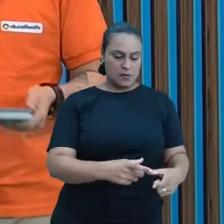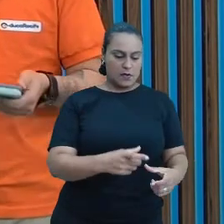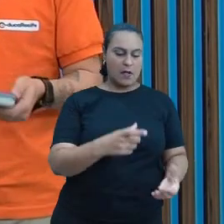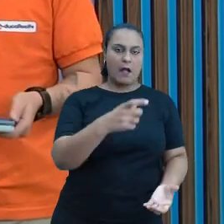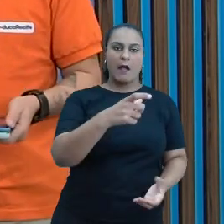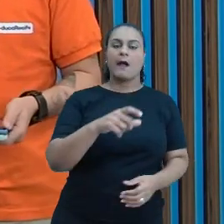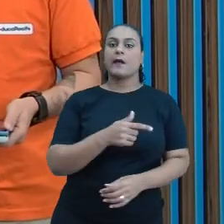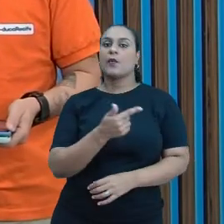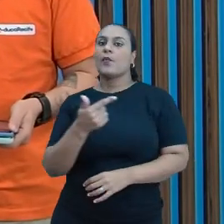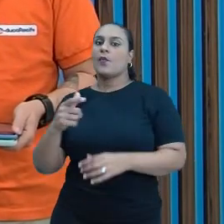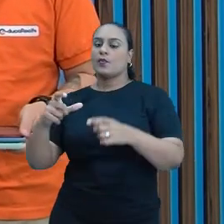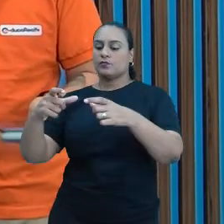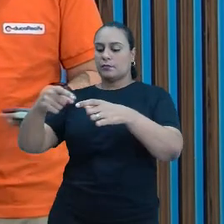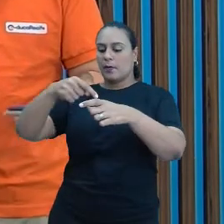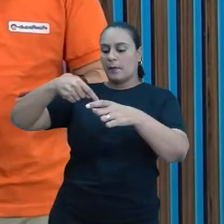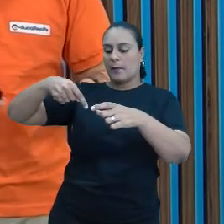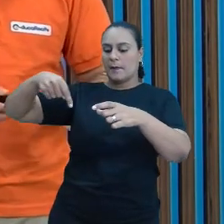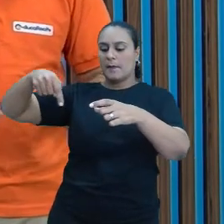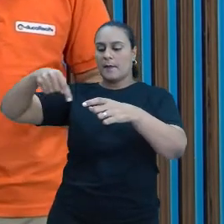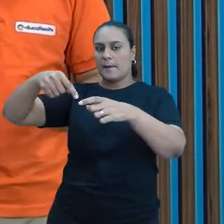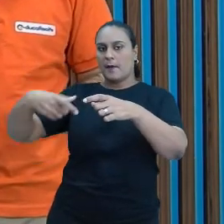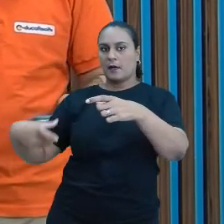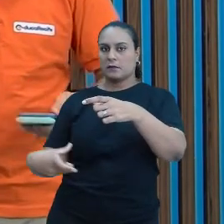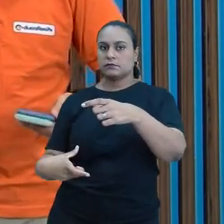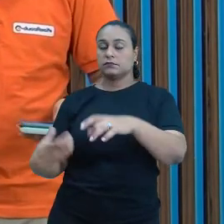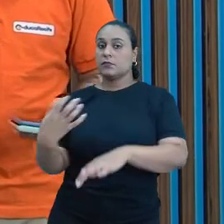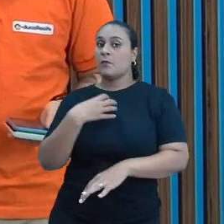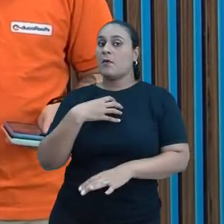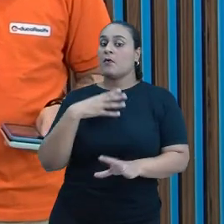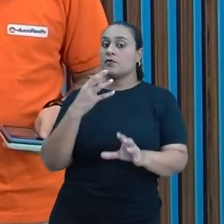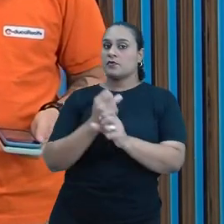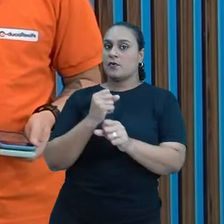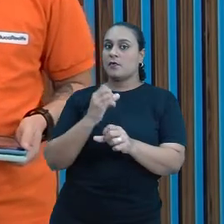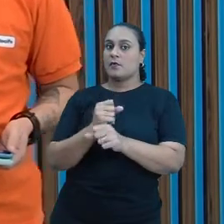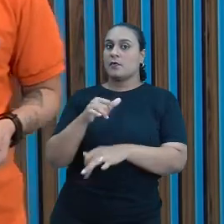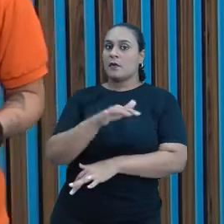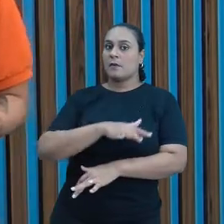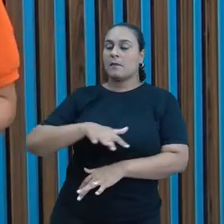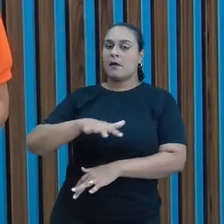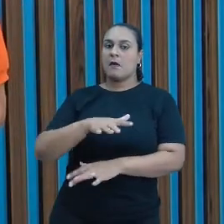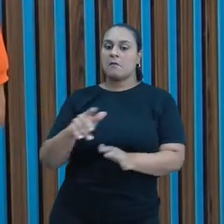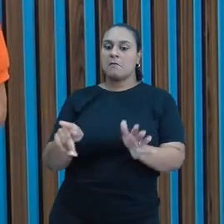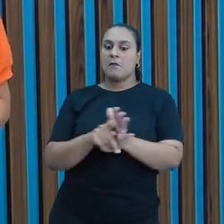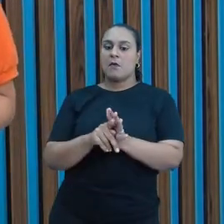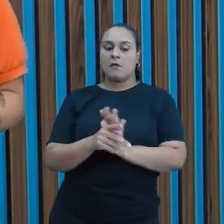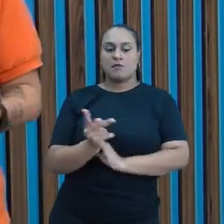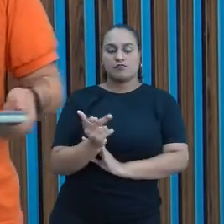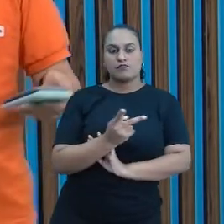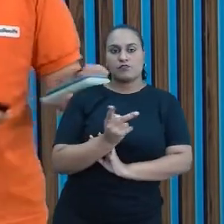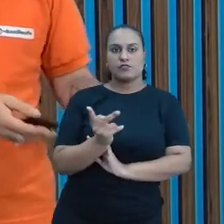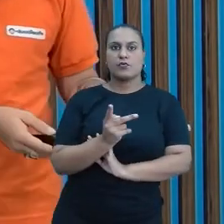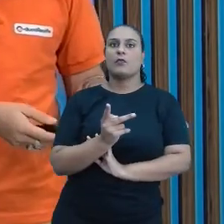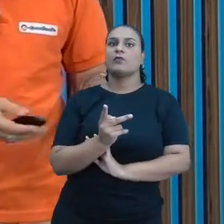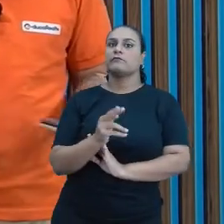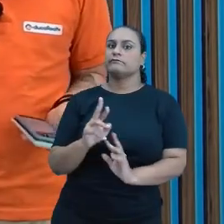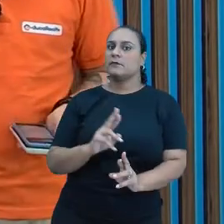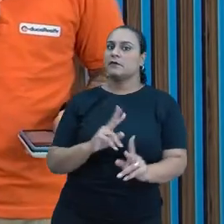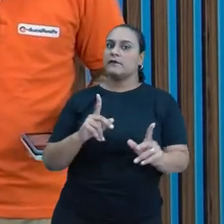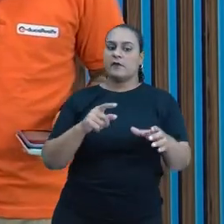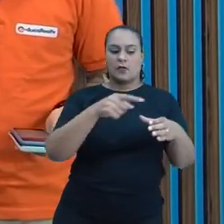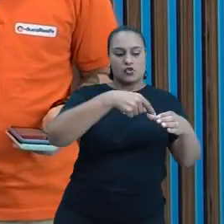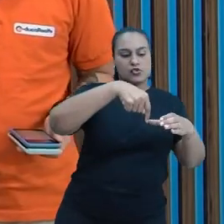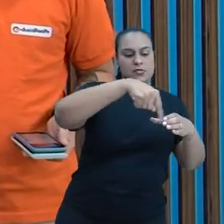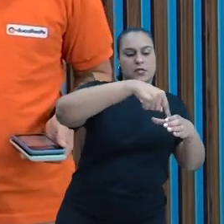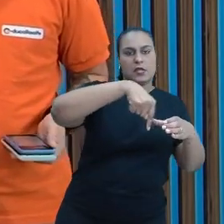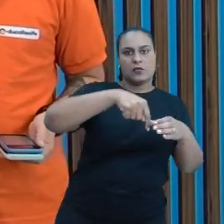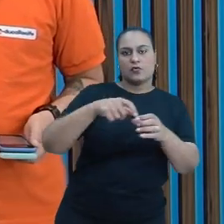falou, é um polígono, tá certo? Então, o modo da gente calcular o espaço ocupado de um círculo é diferente do modo que a